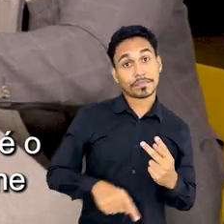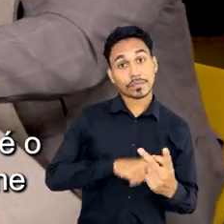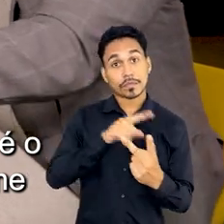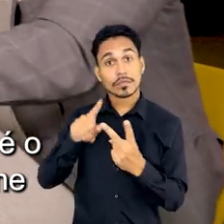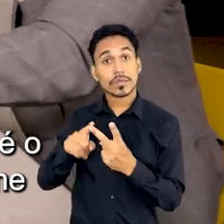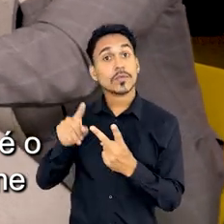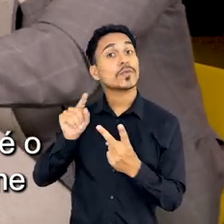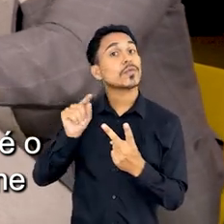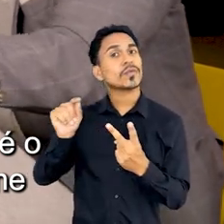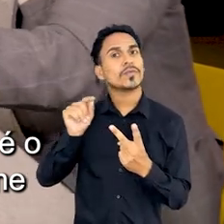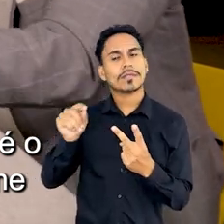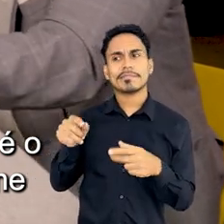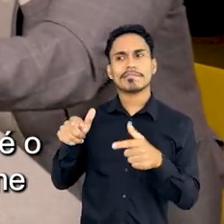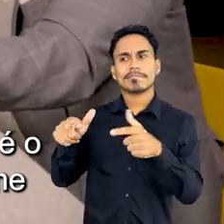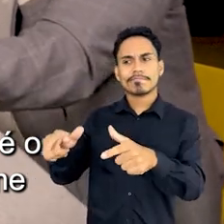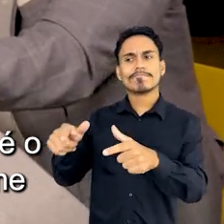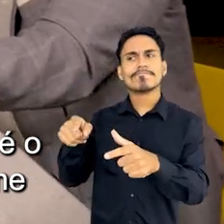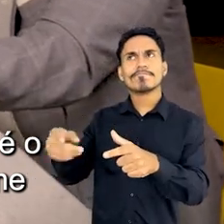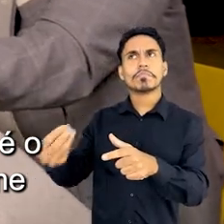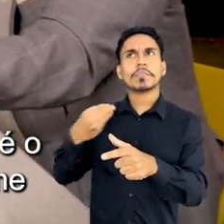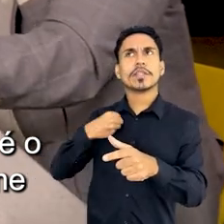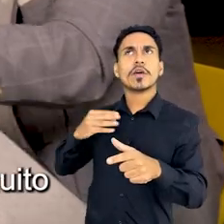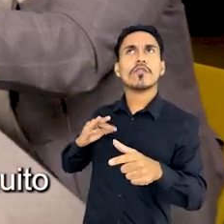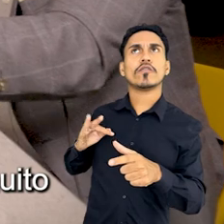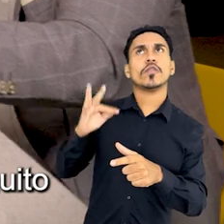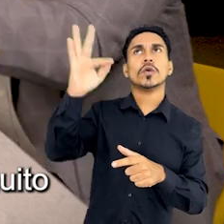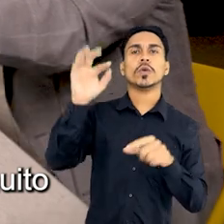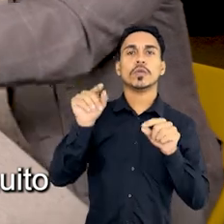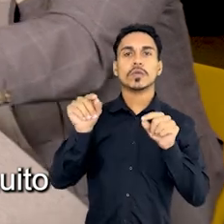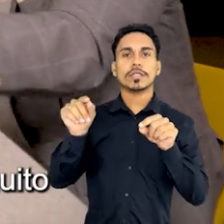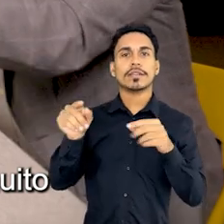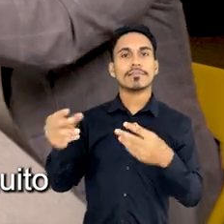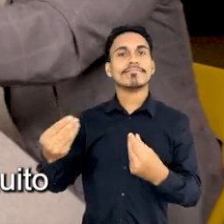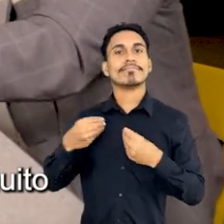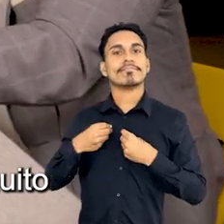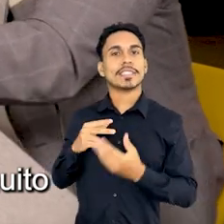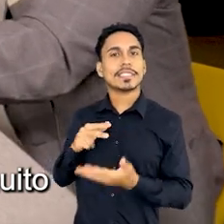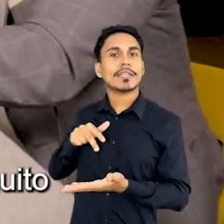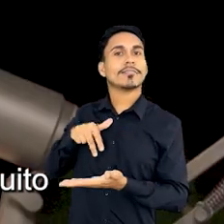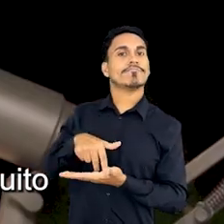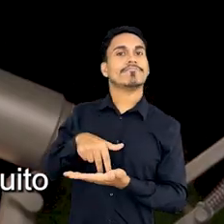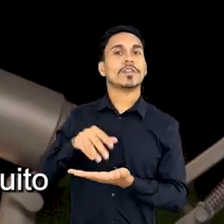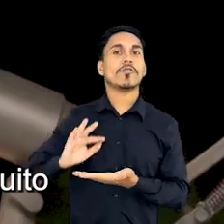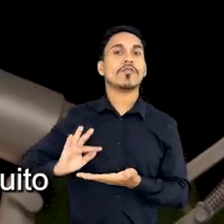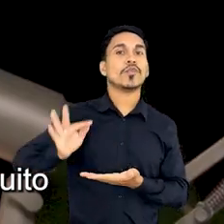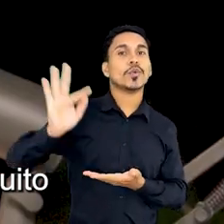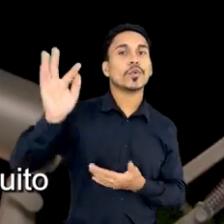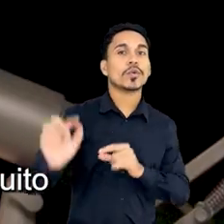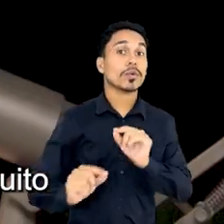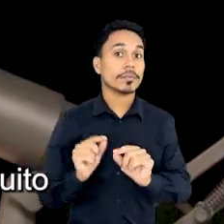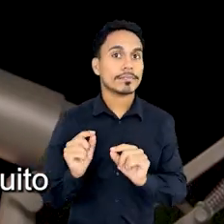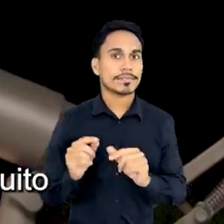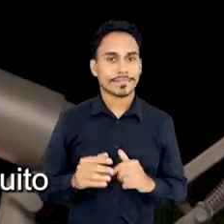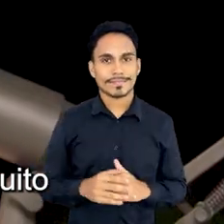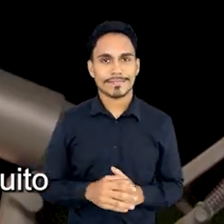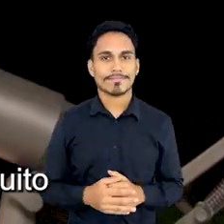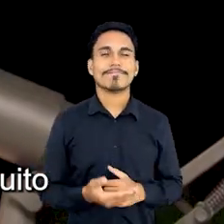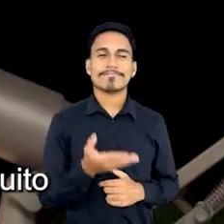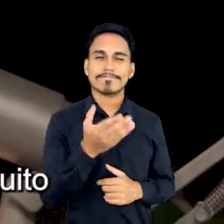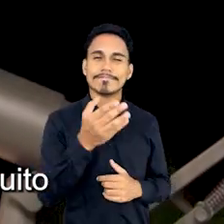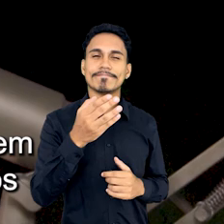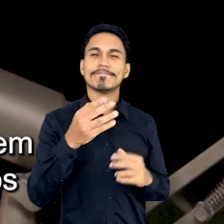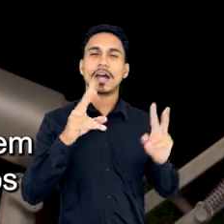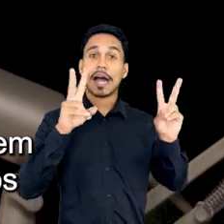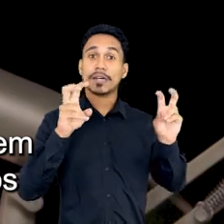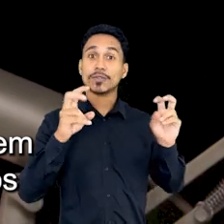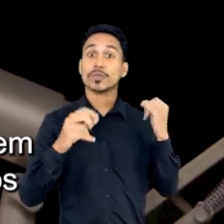o segundo é o significado aonde você vai me levar você vai me permitir colher o que quando eu sair daqui né Uhum bacana e o senhor entrou